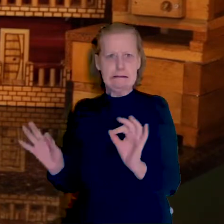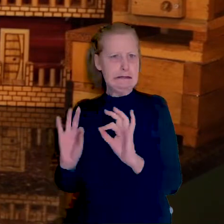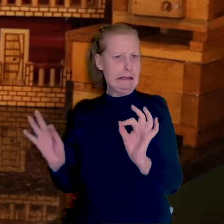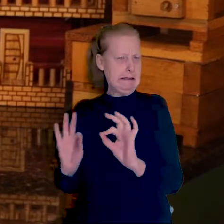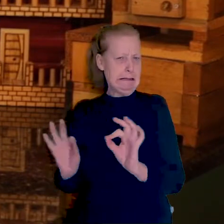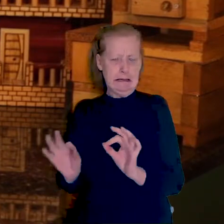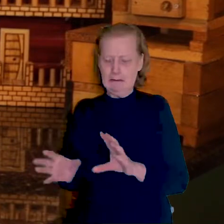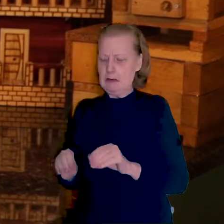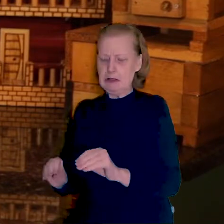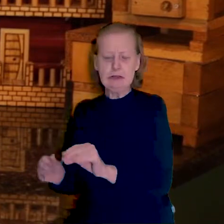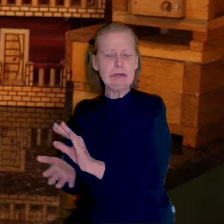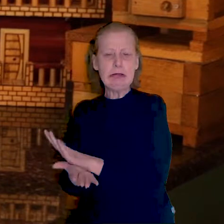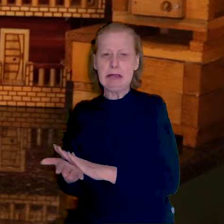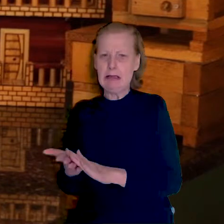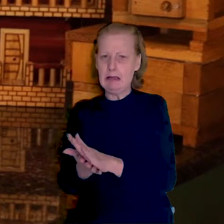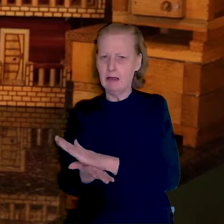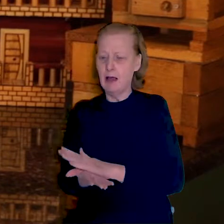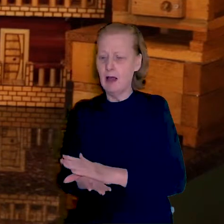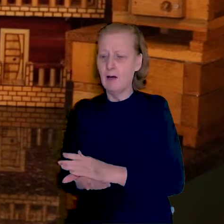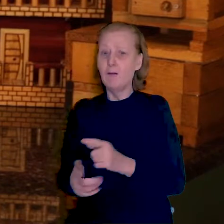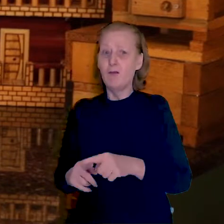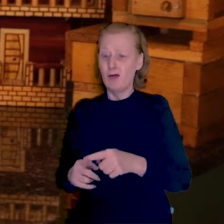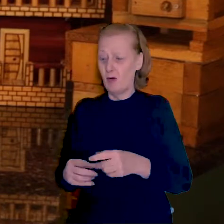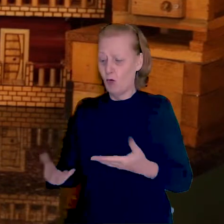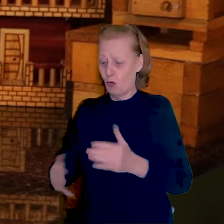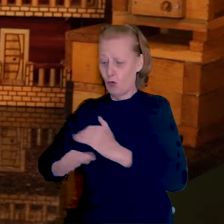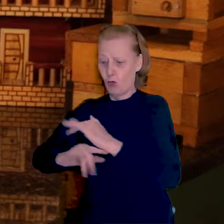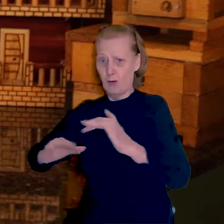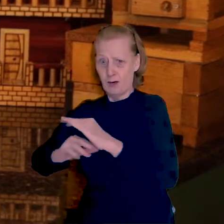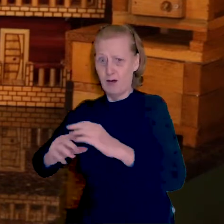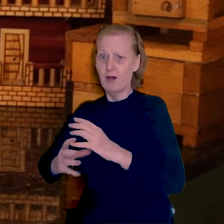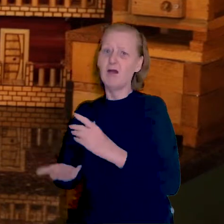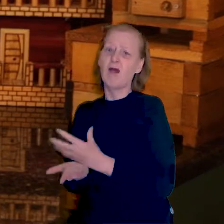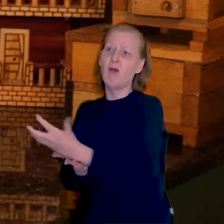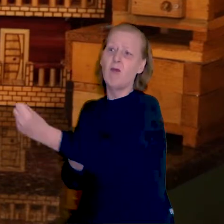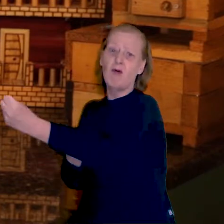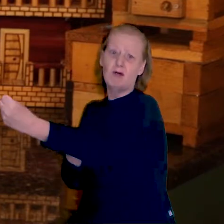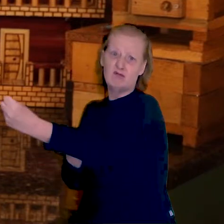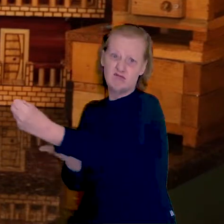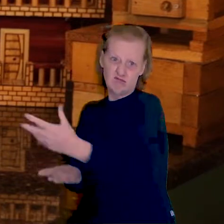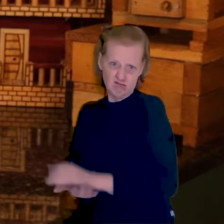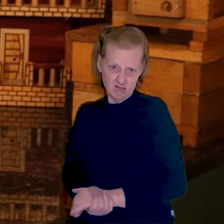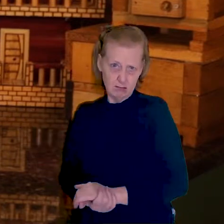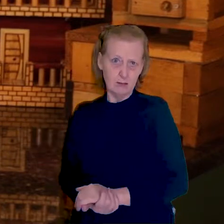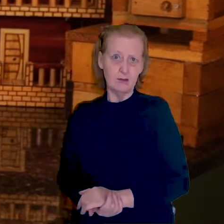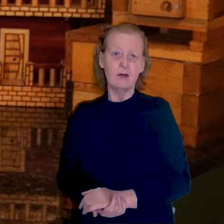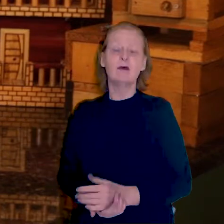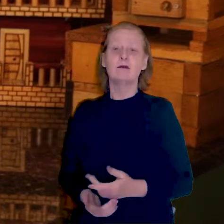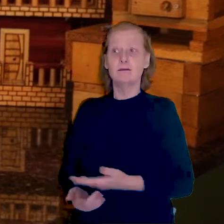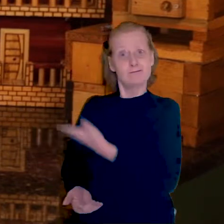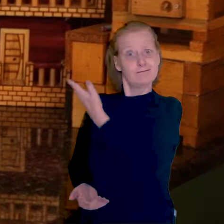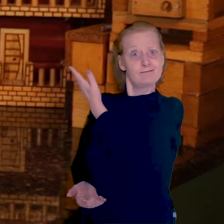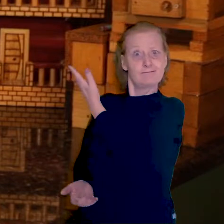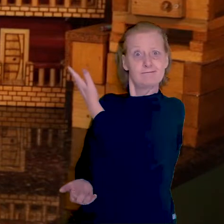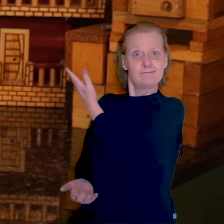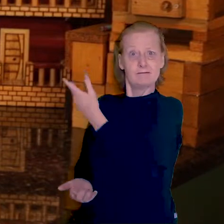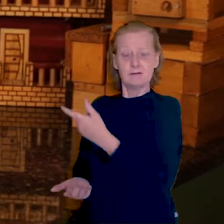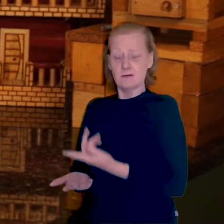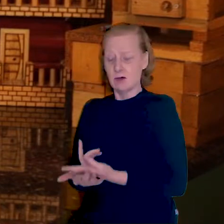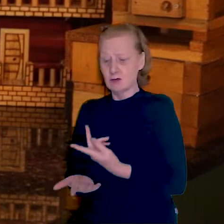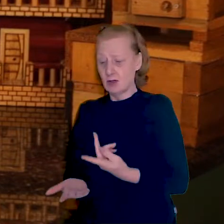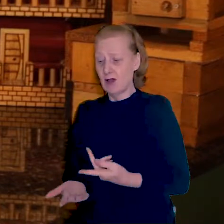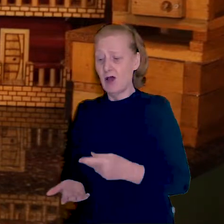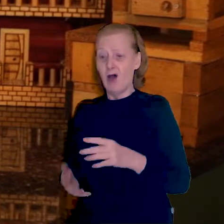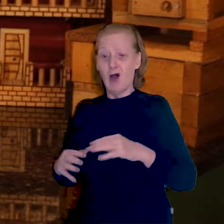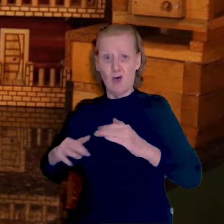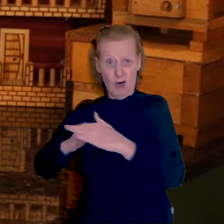mexido para não abandonar a isca, porque tem muitas abelhas que a hora que tu toca na isca, ela abandona a